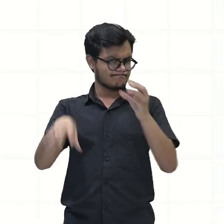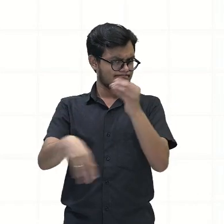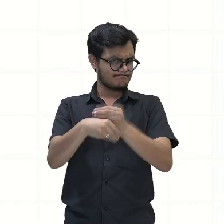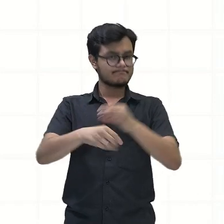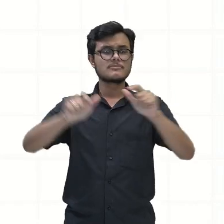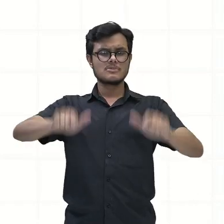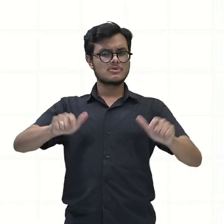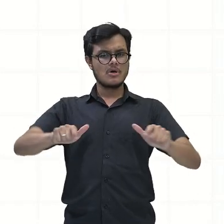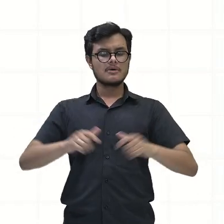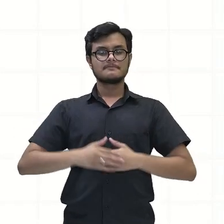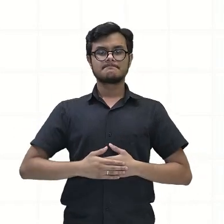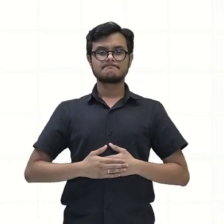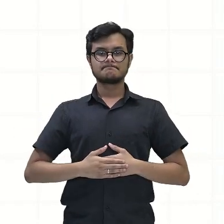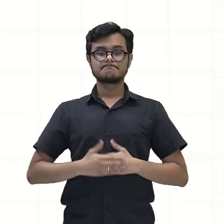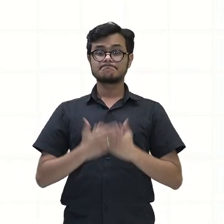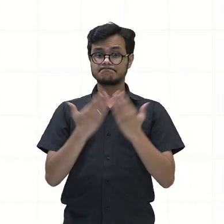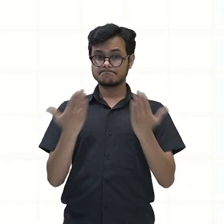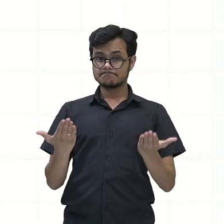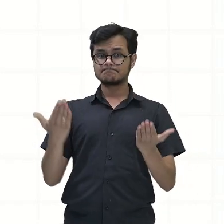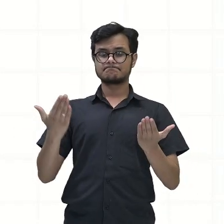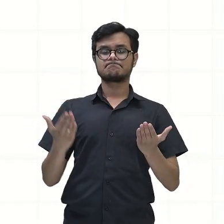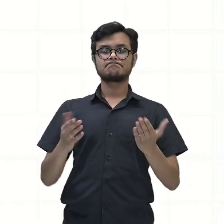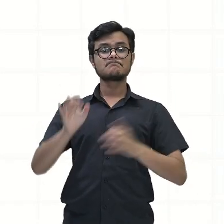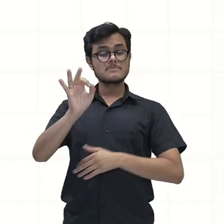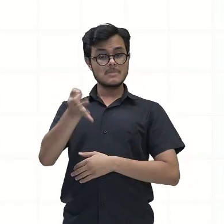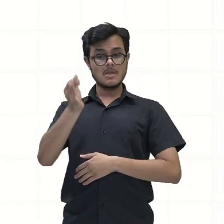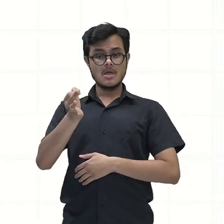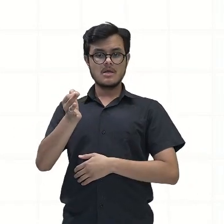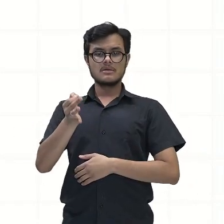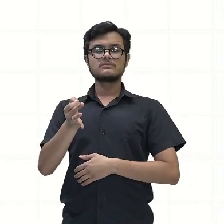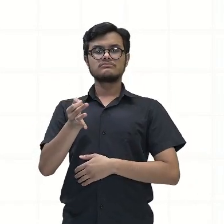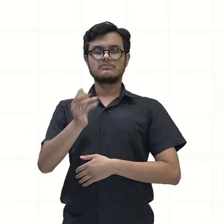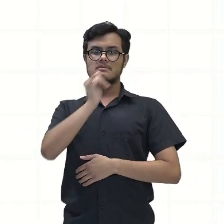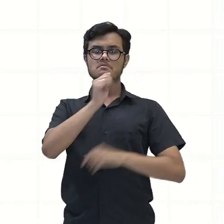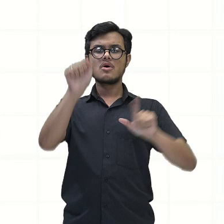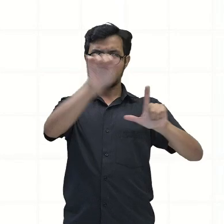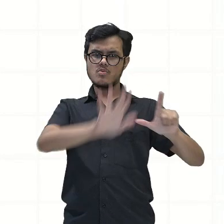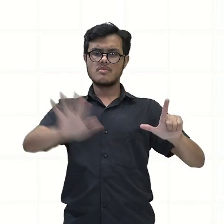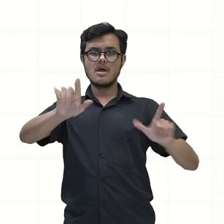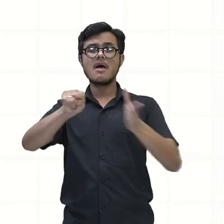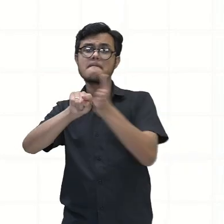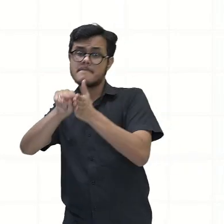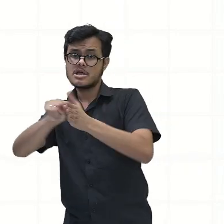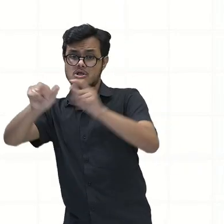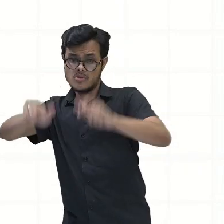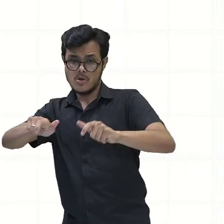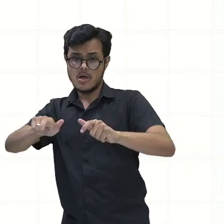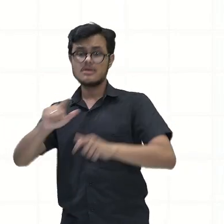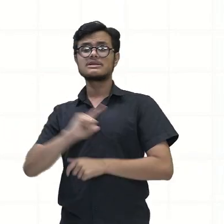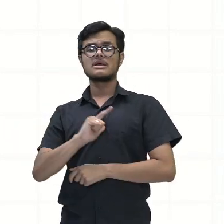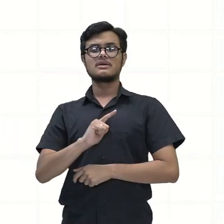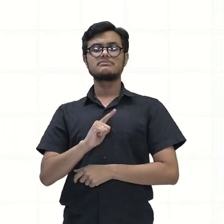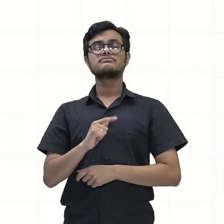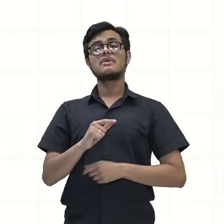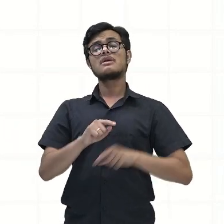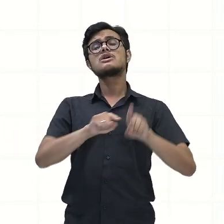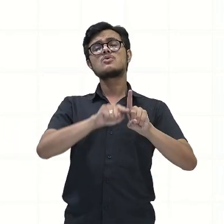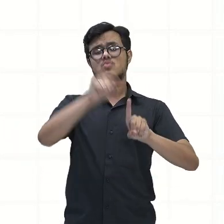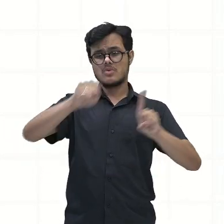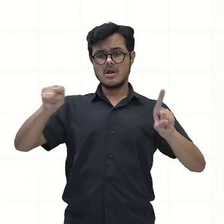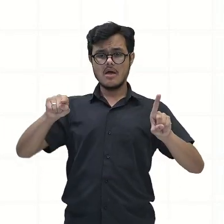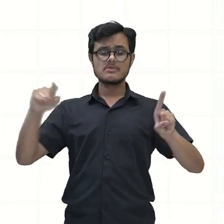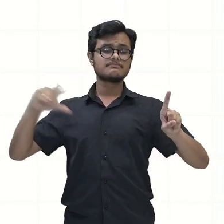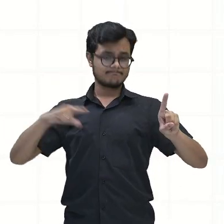tem o Instituto, assim como os mapas, né, que a gente tem ali a fonte eu preciso também ter no gráfico